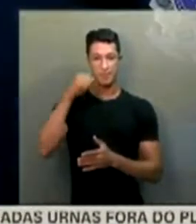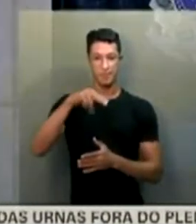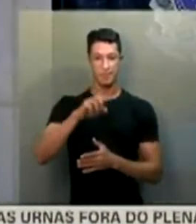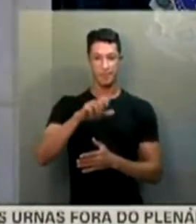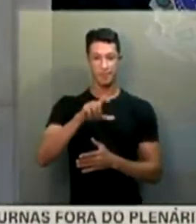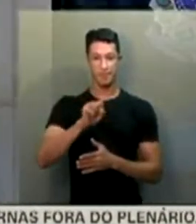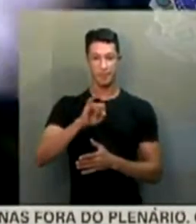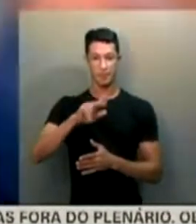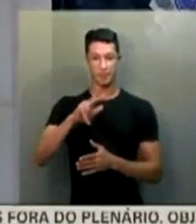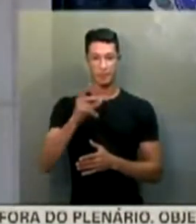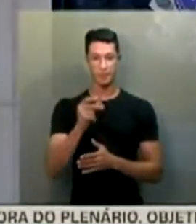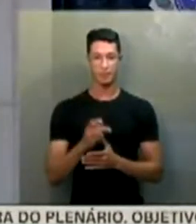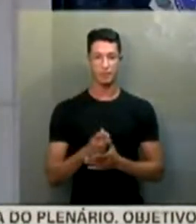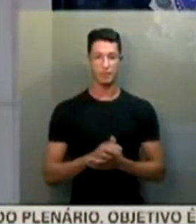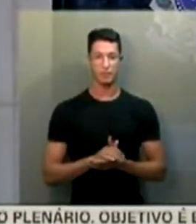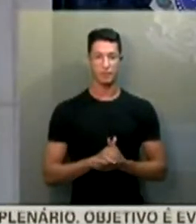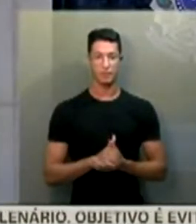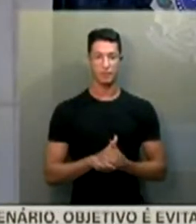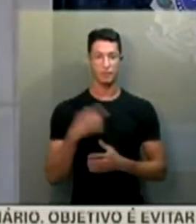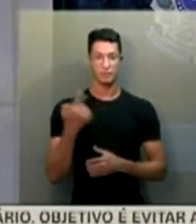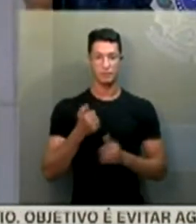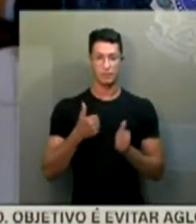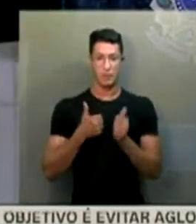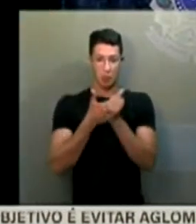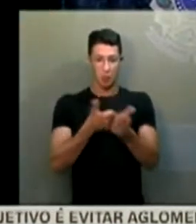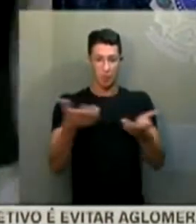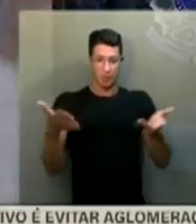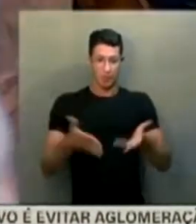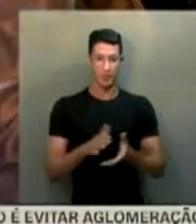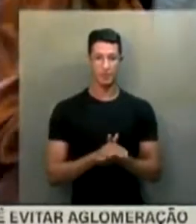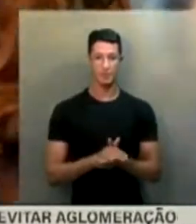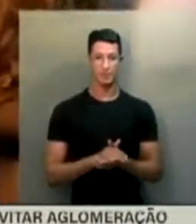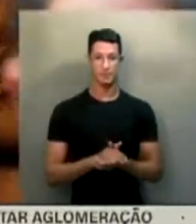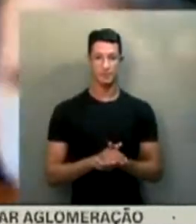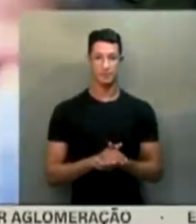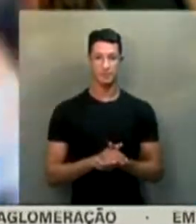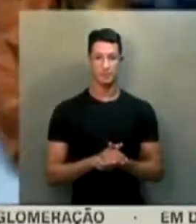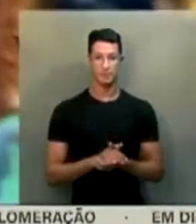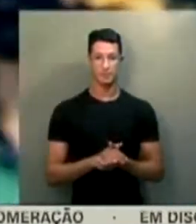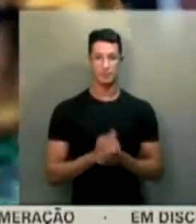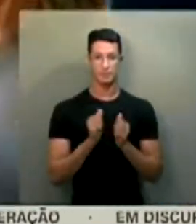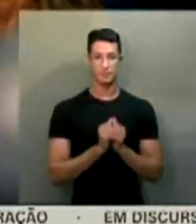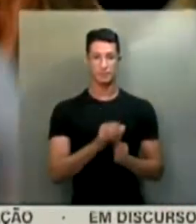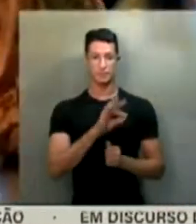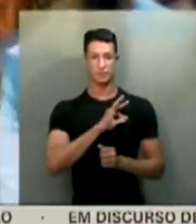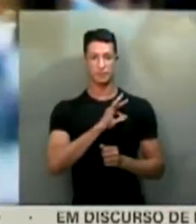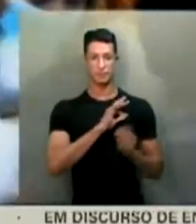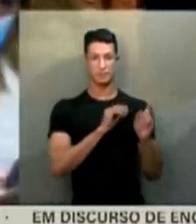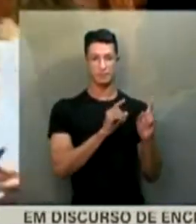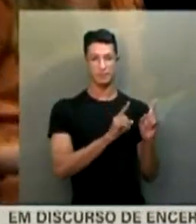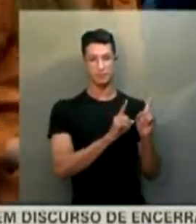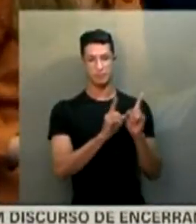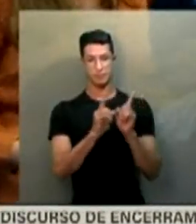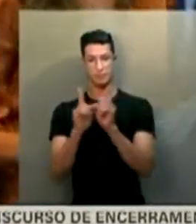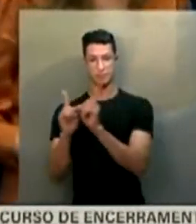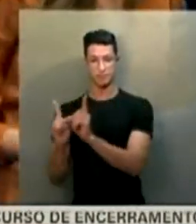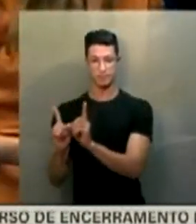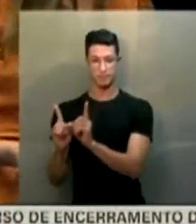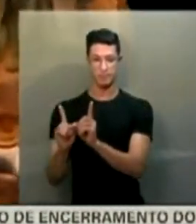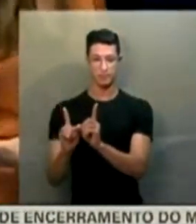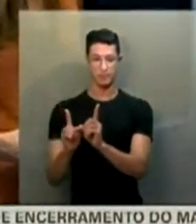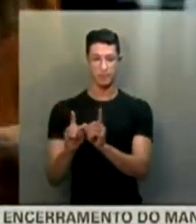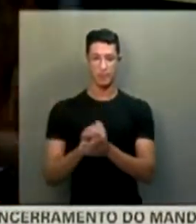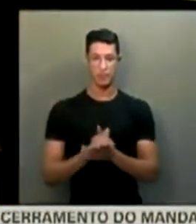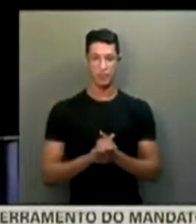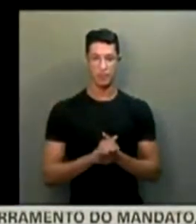Tradi. É isso que nós acompanhamos agora. Senador Alessandro Vieira, junto com o policial legislativo, retornando com a urna,